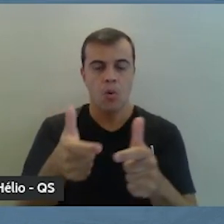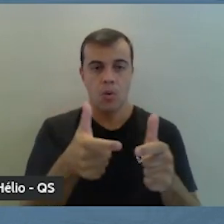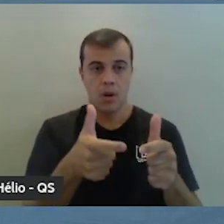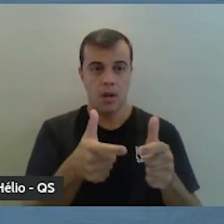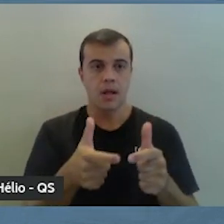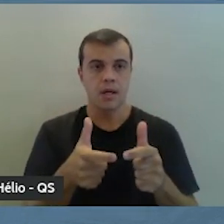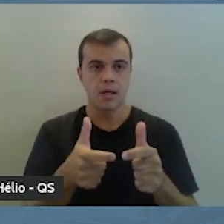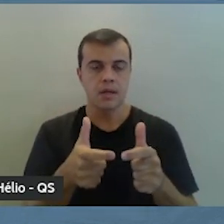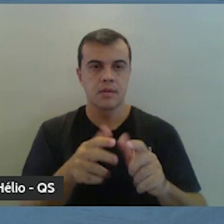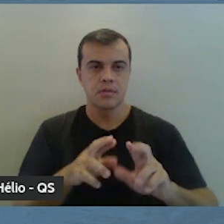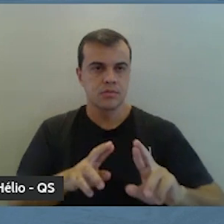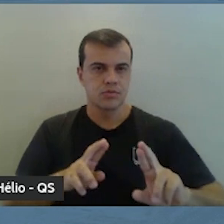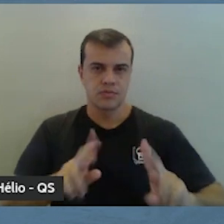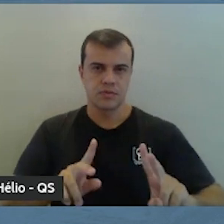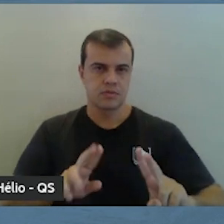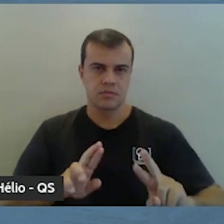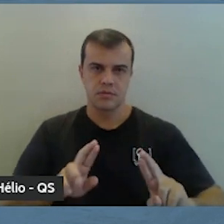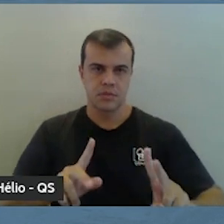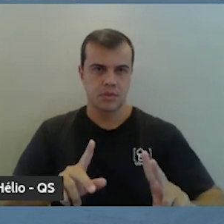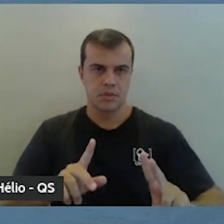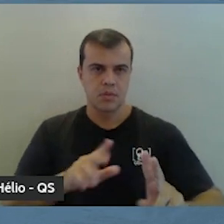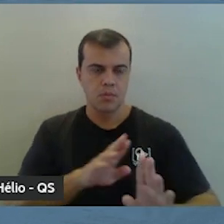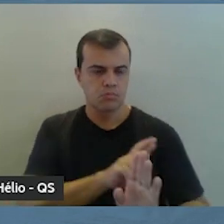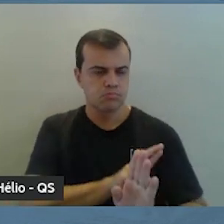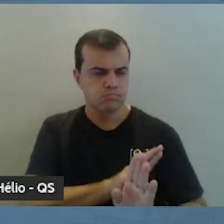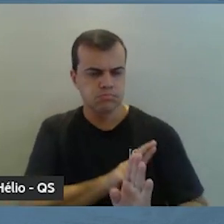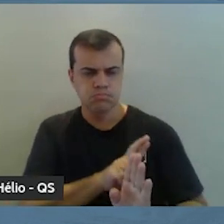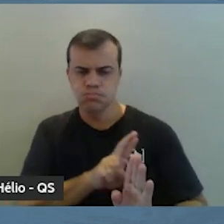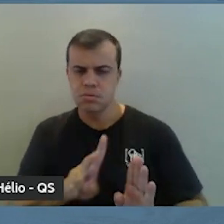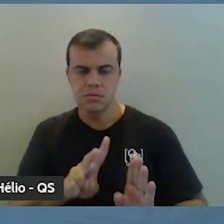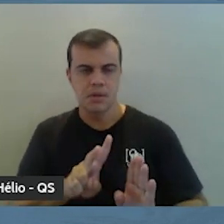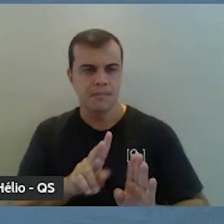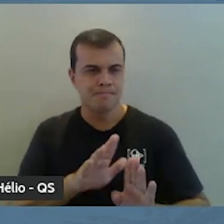é a ruptura total, né, a ruptura maior